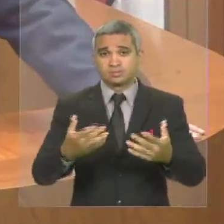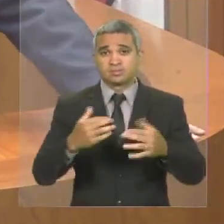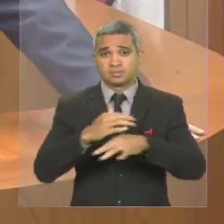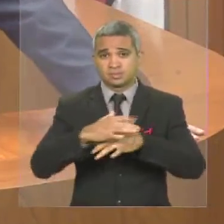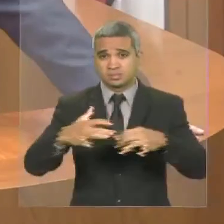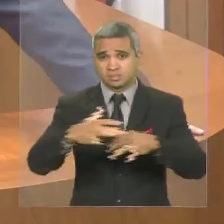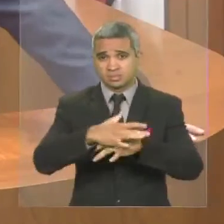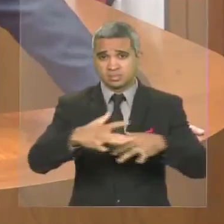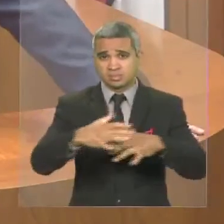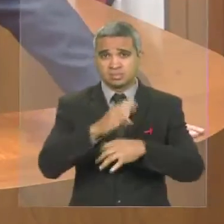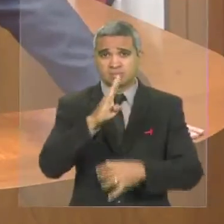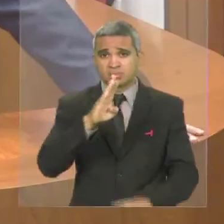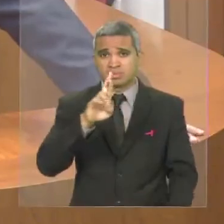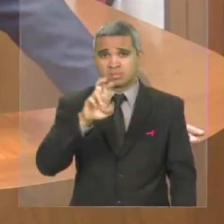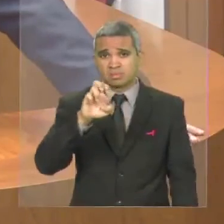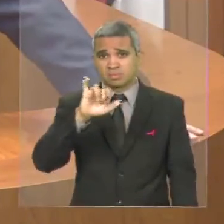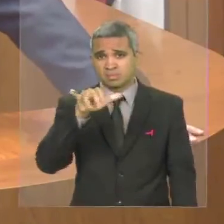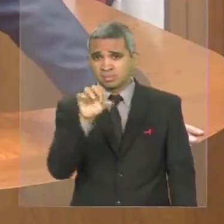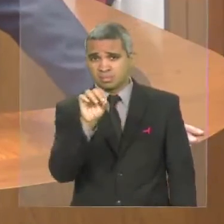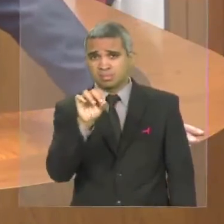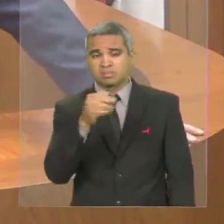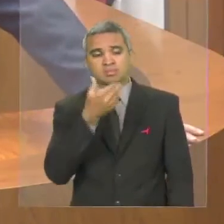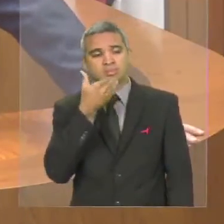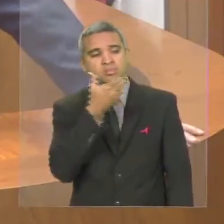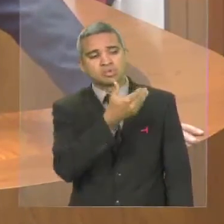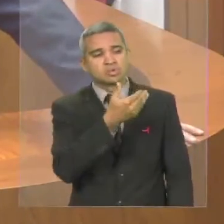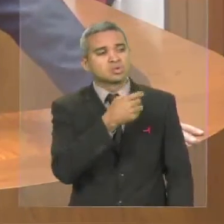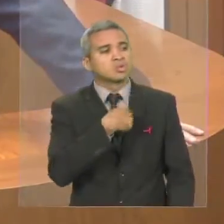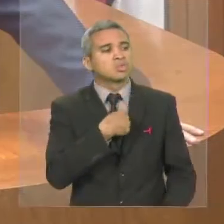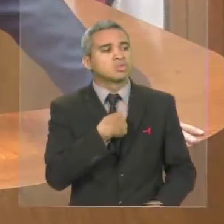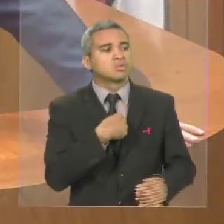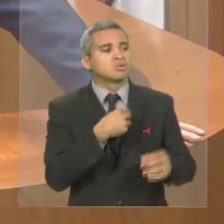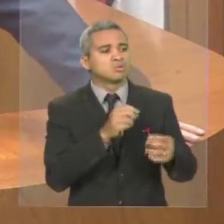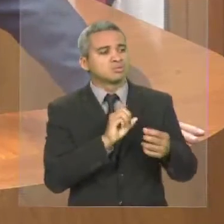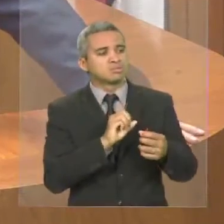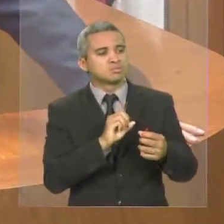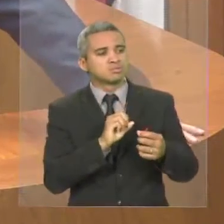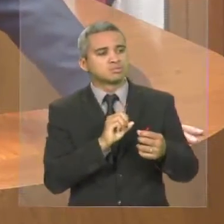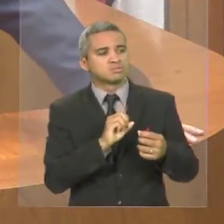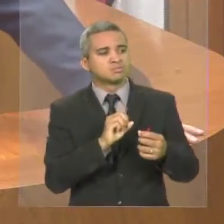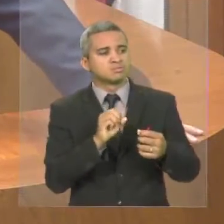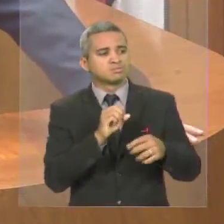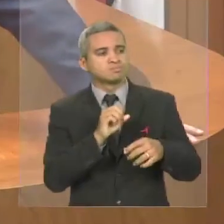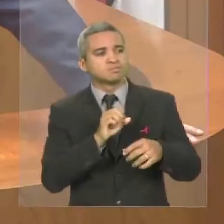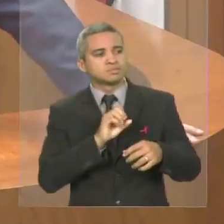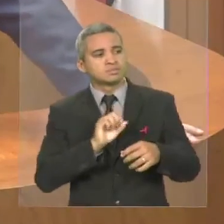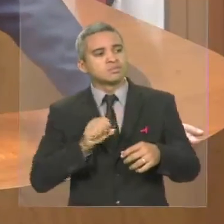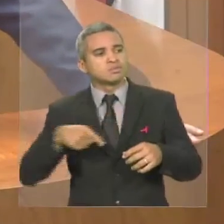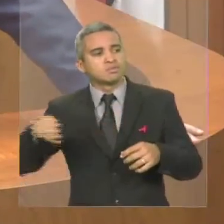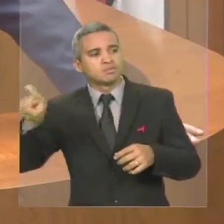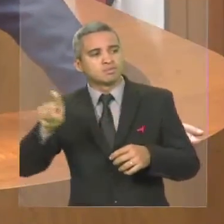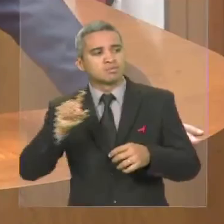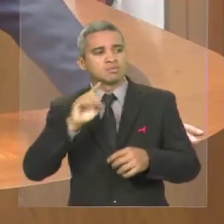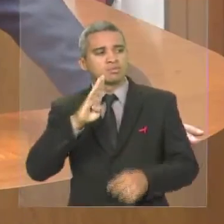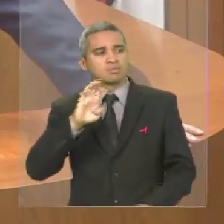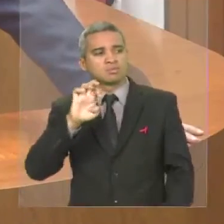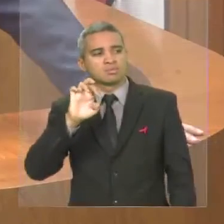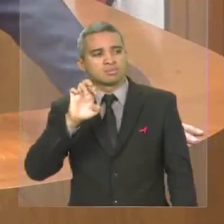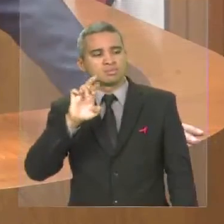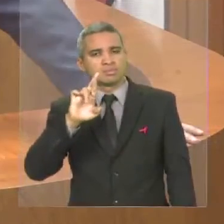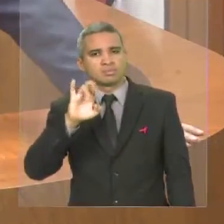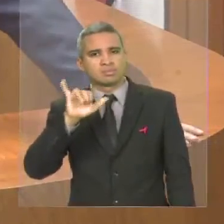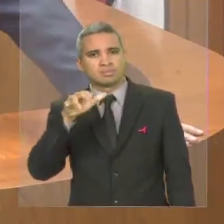ao presidente, que eu vou, nesse exato momento, vou para até Brejo participar da cerimônia fúnebre